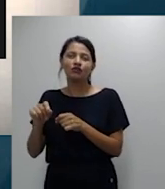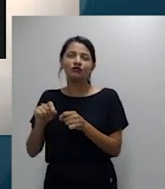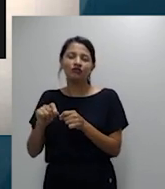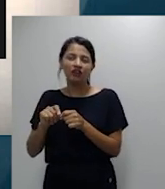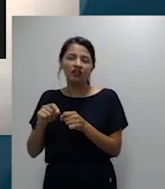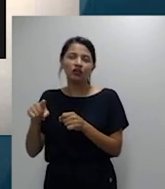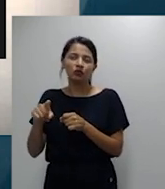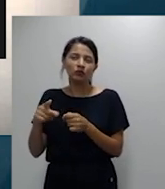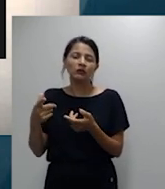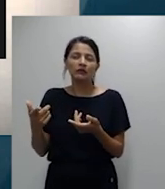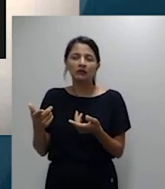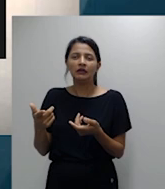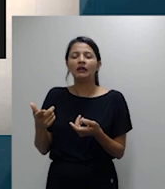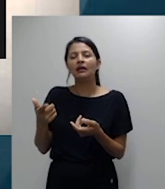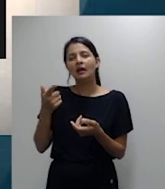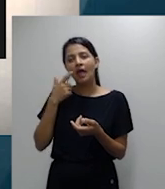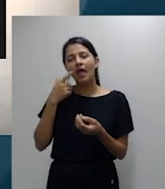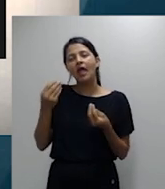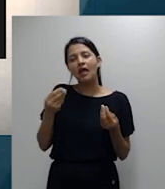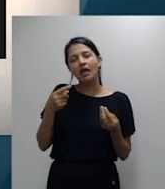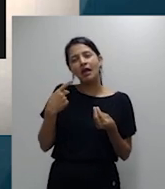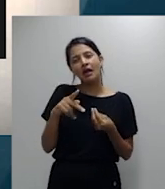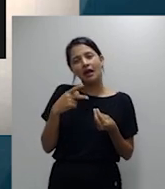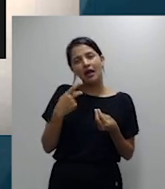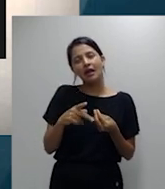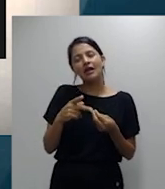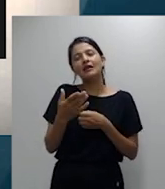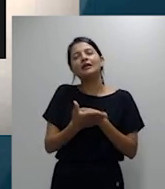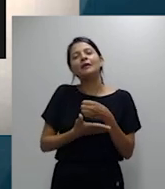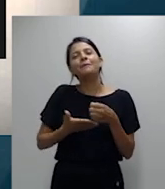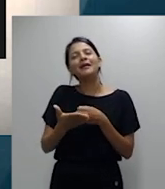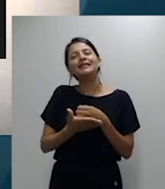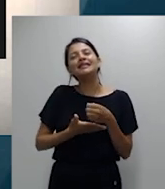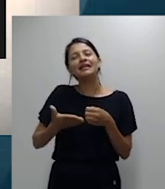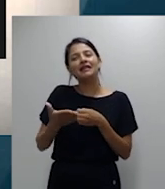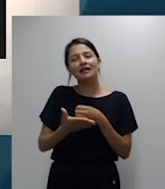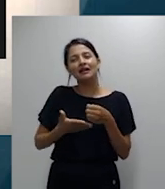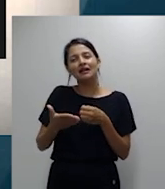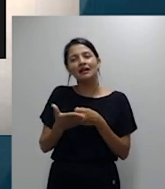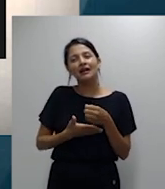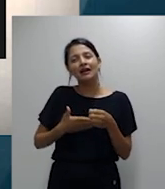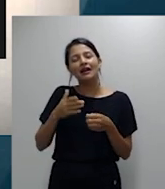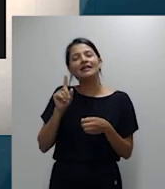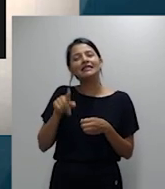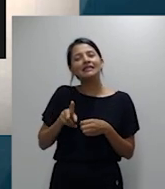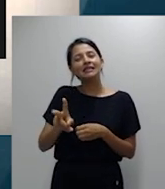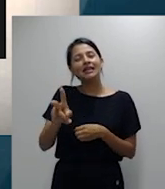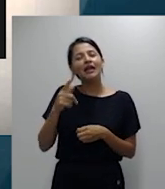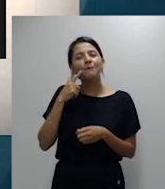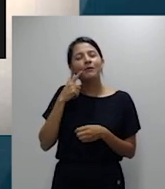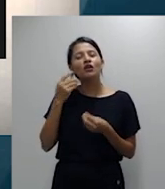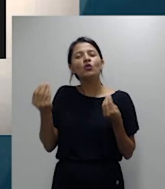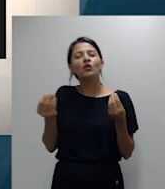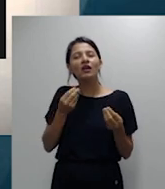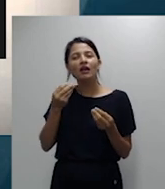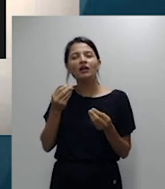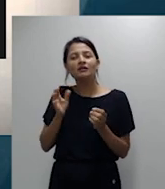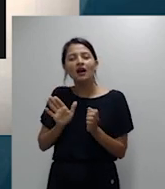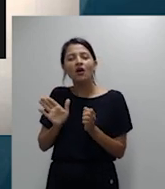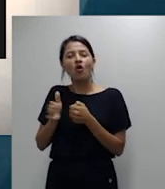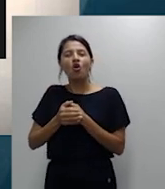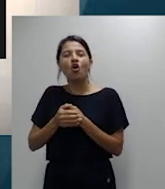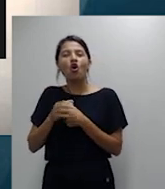sucessivo a entender ele se pauta sempre no primeiro a premissa da omissão